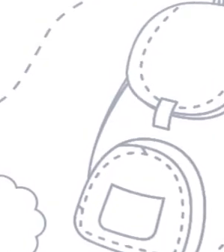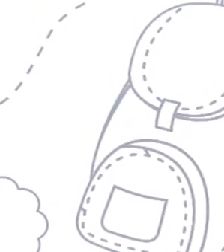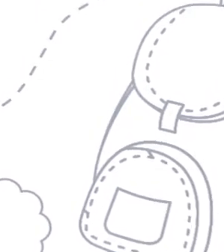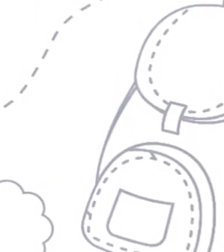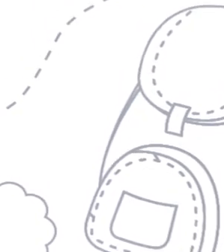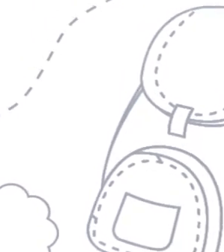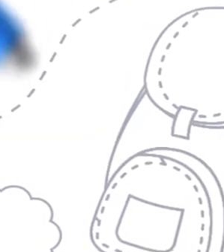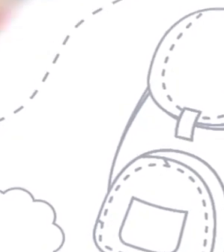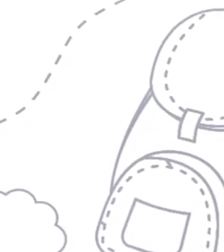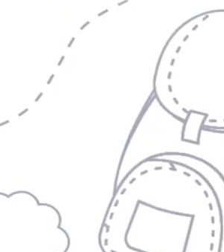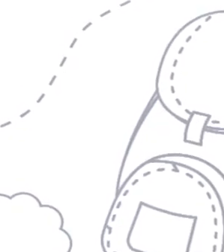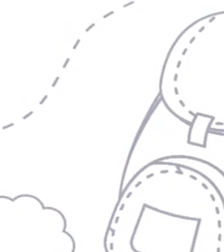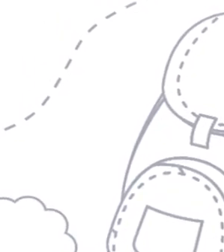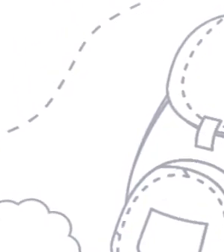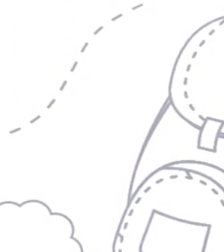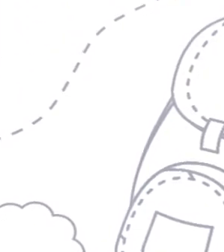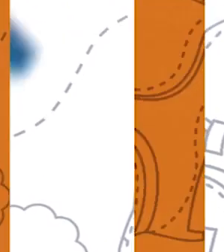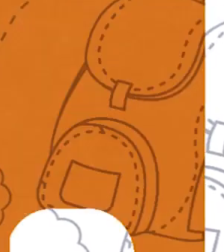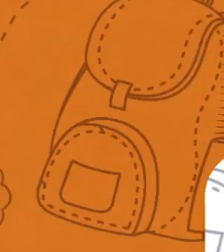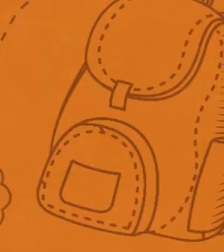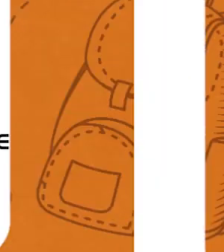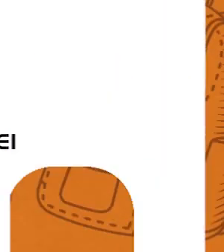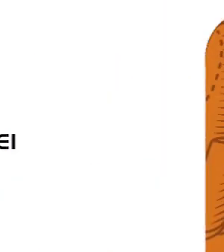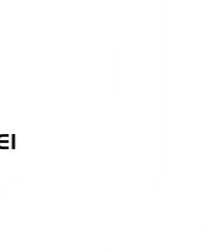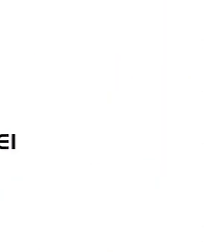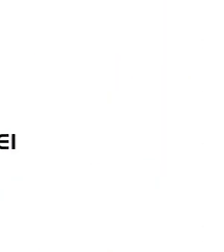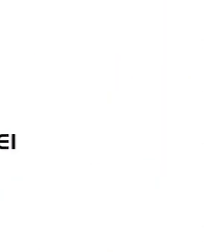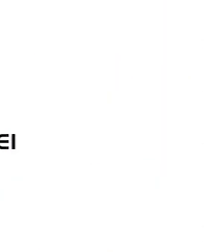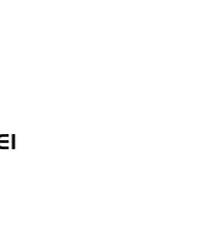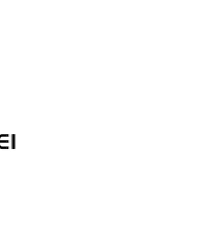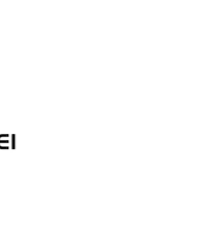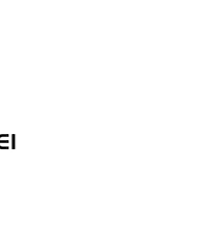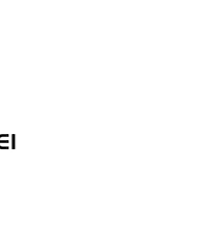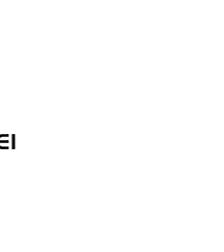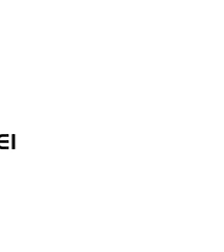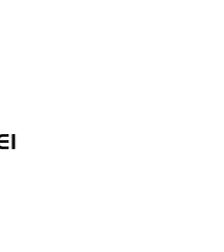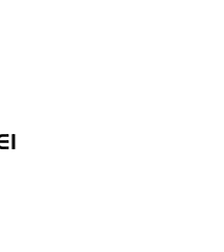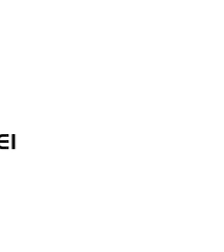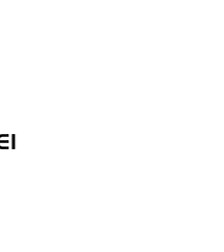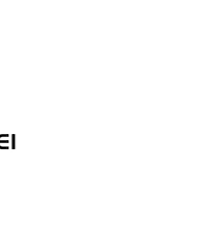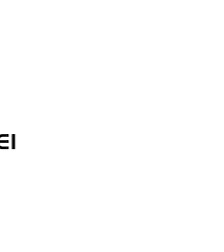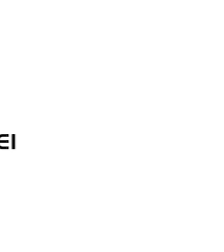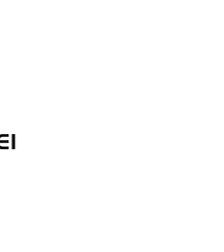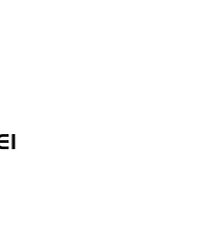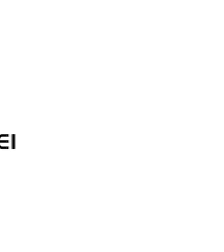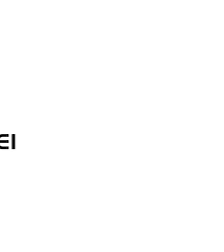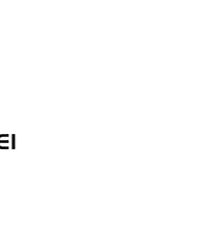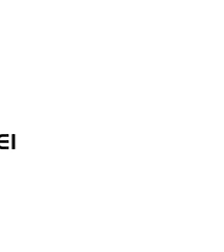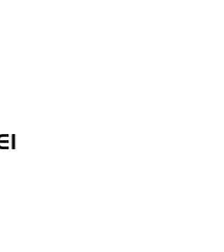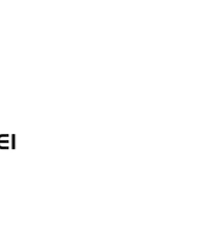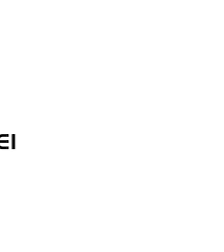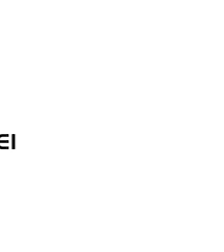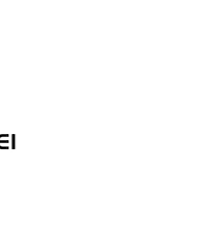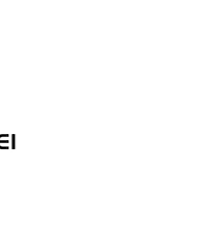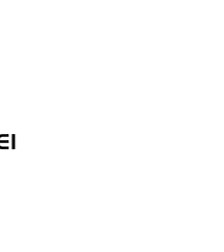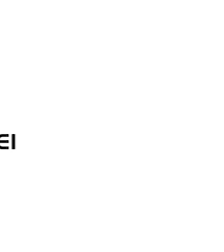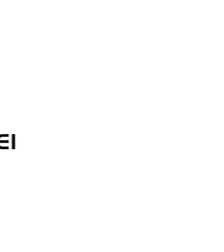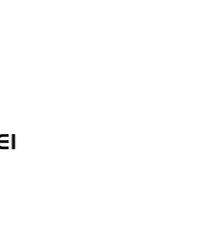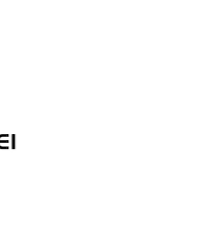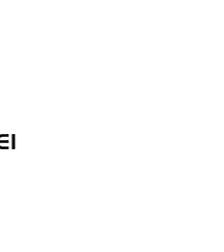E assim, com essa pequena recapitulação, terminamos a aula 5 de matemática.